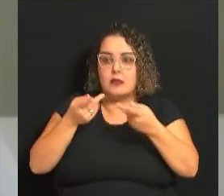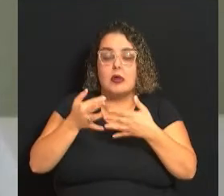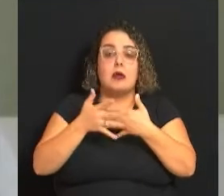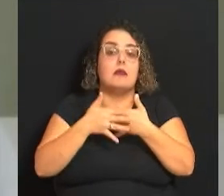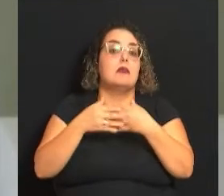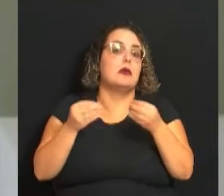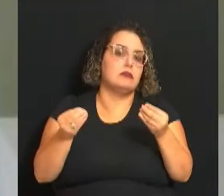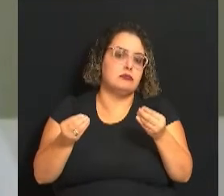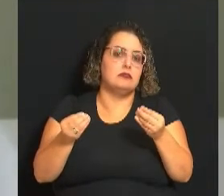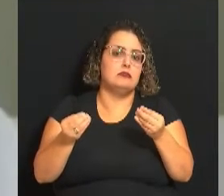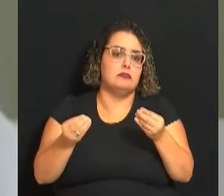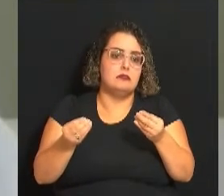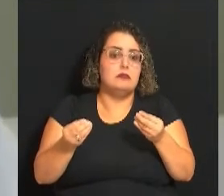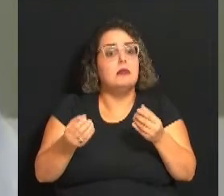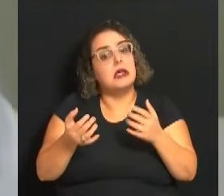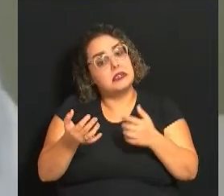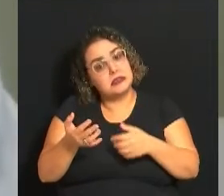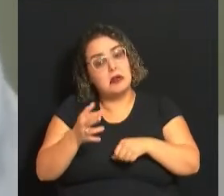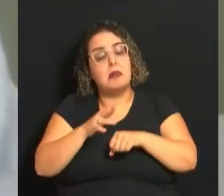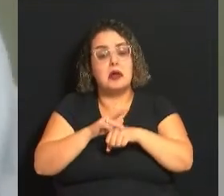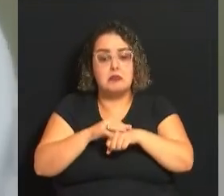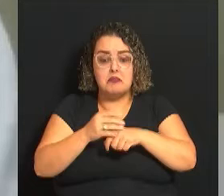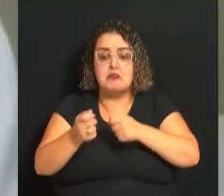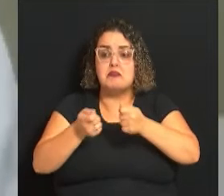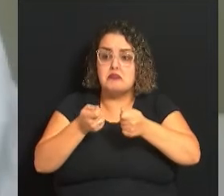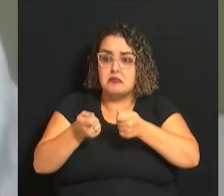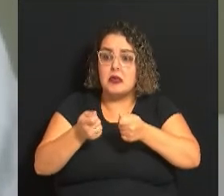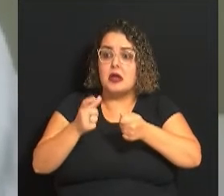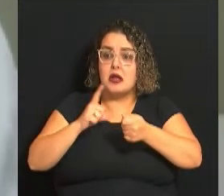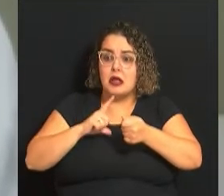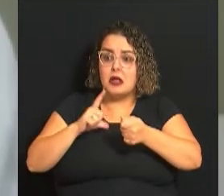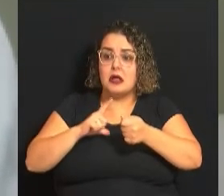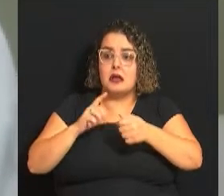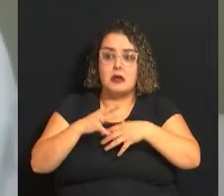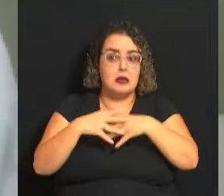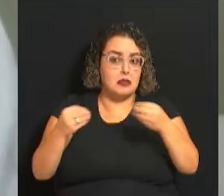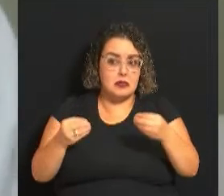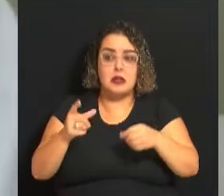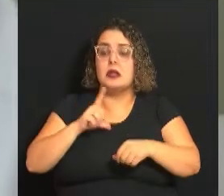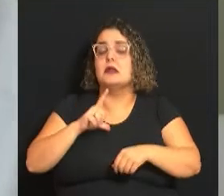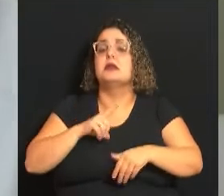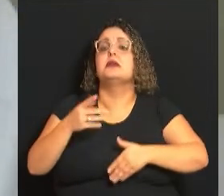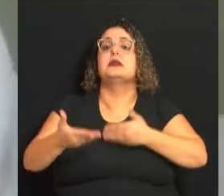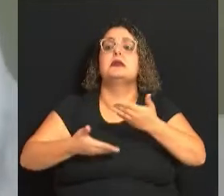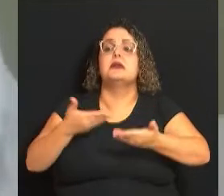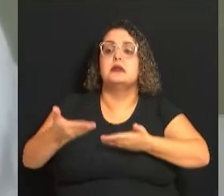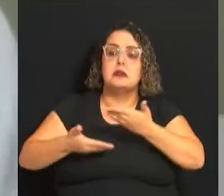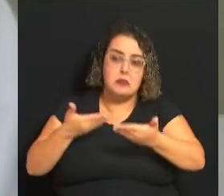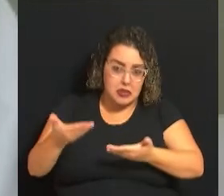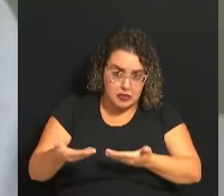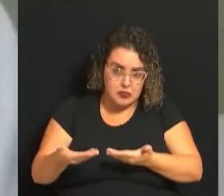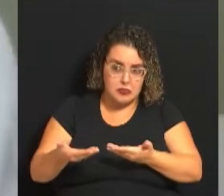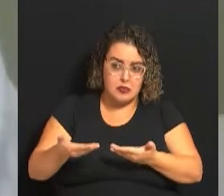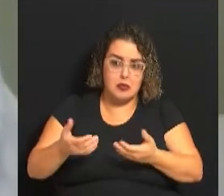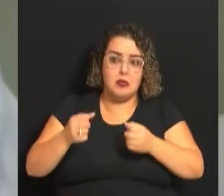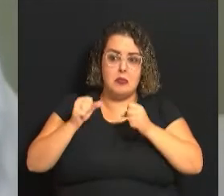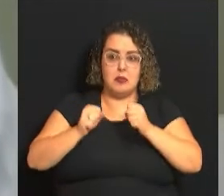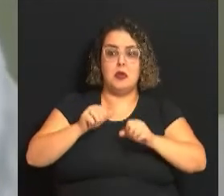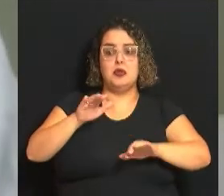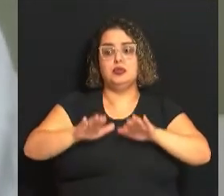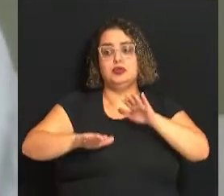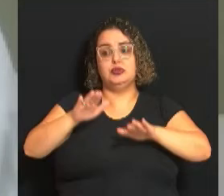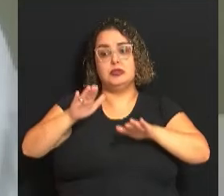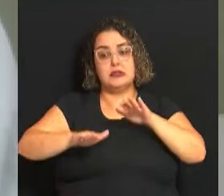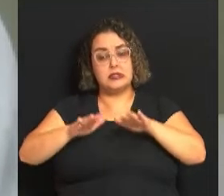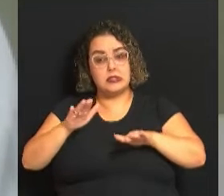mas é uma doença que é controlável, ela tem cura, ela tem tratamento e ela pode, em alguns casos,